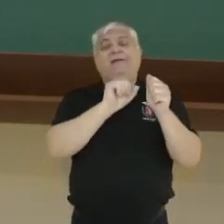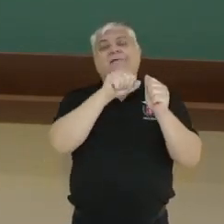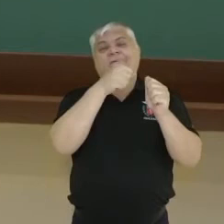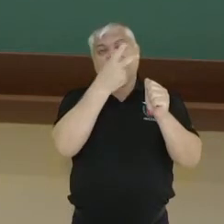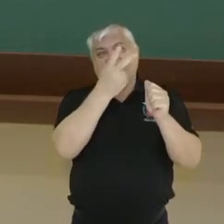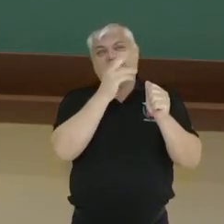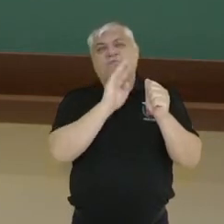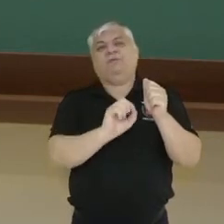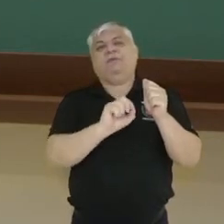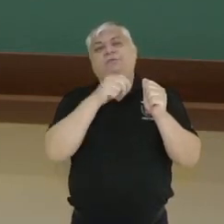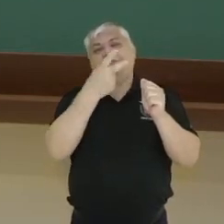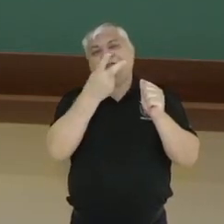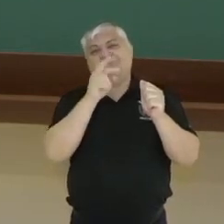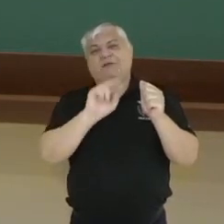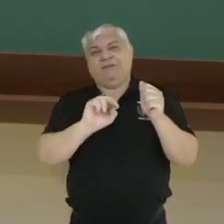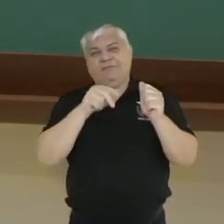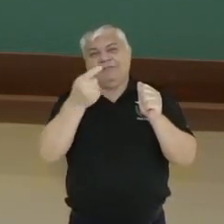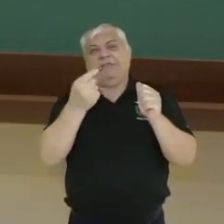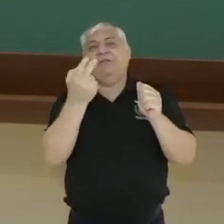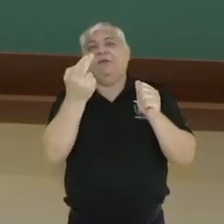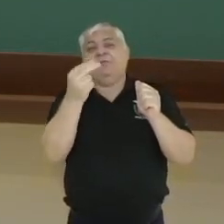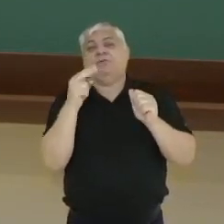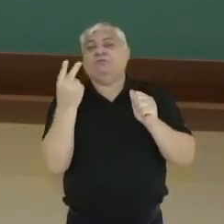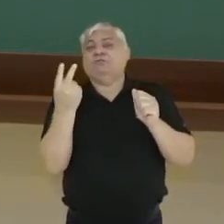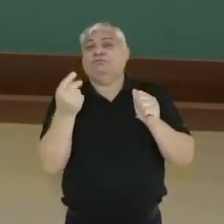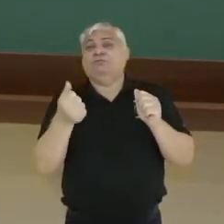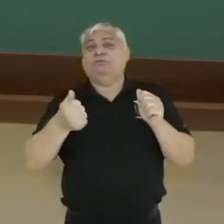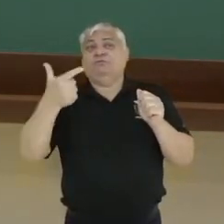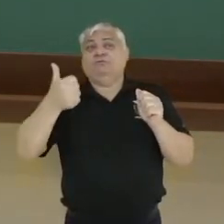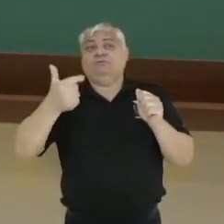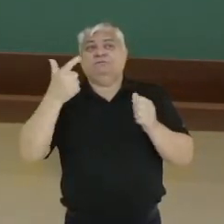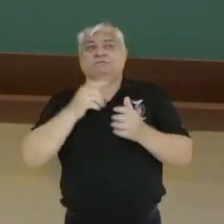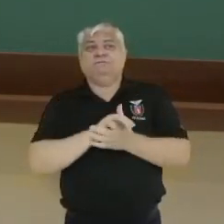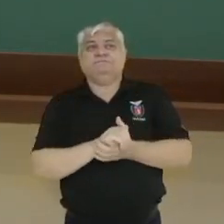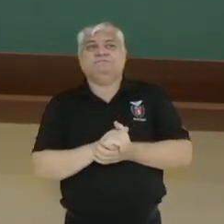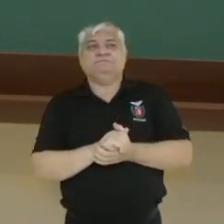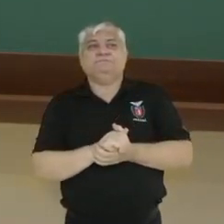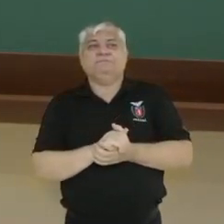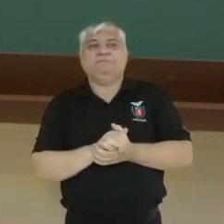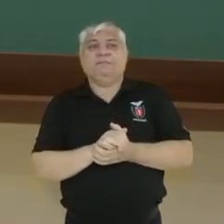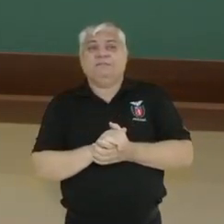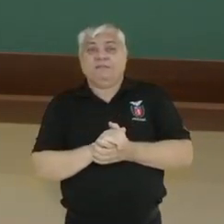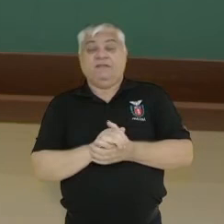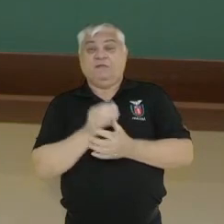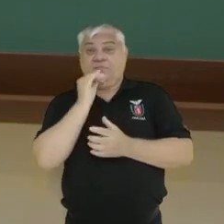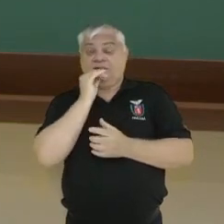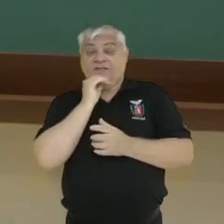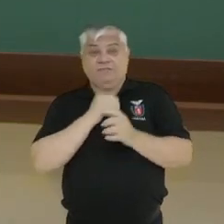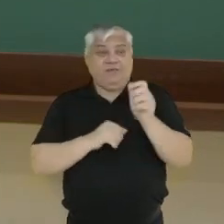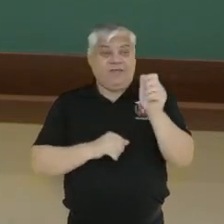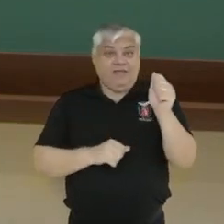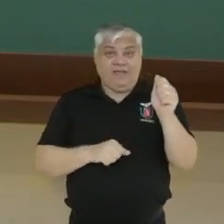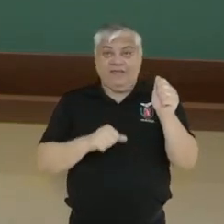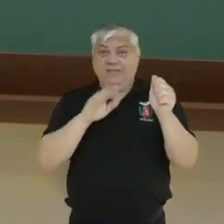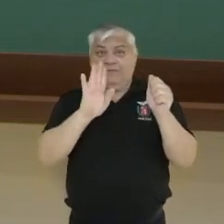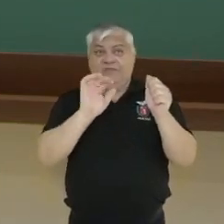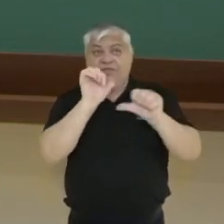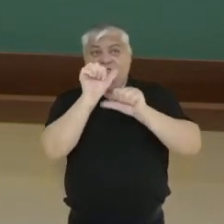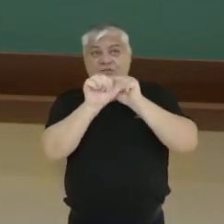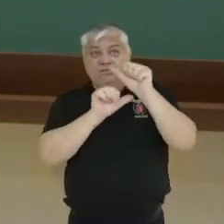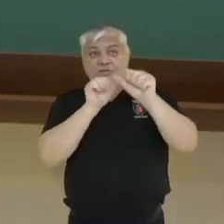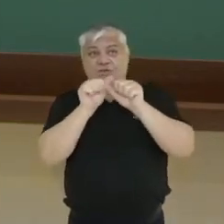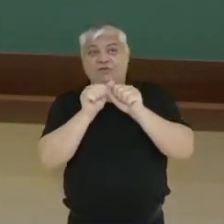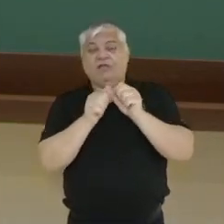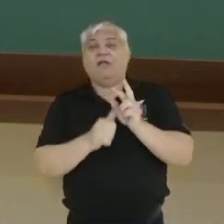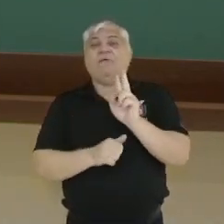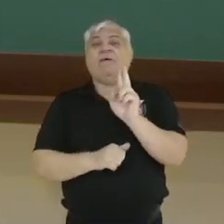quadrado menos o raio é igual a quem? A 12. Substituindo o valor de A e o valor de B e isolando o